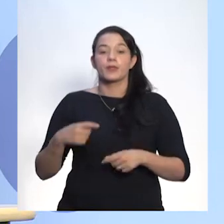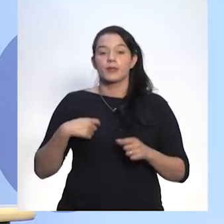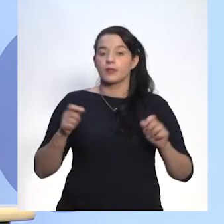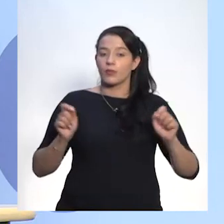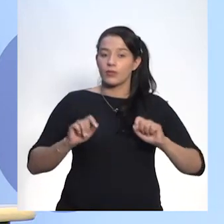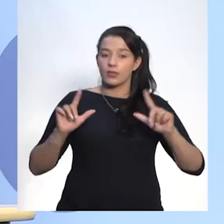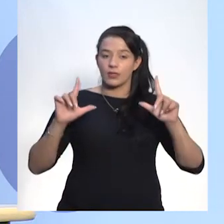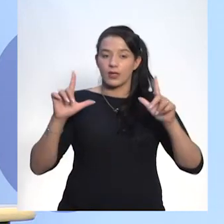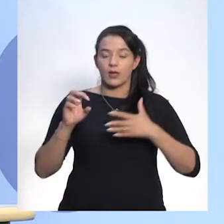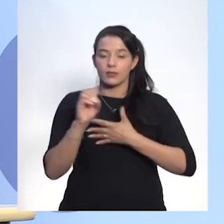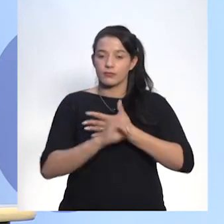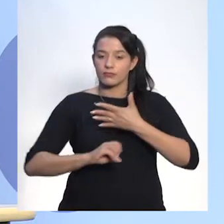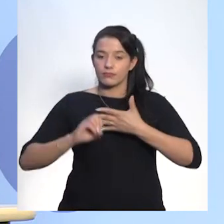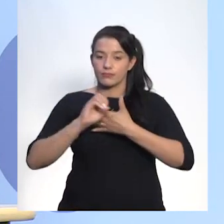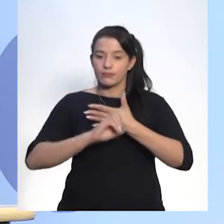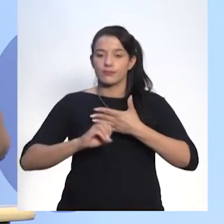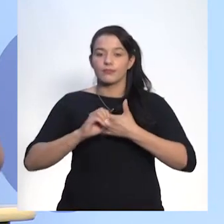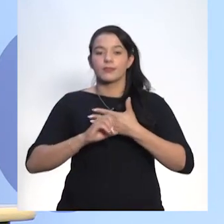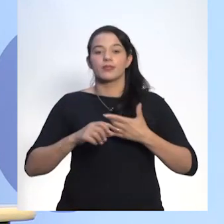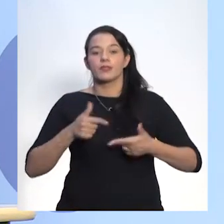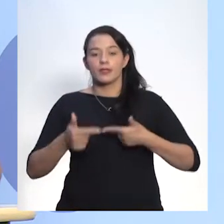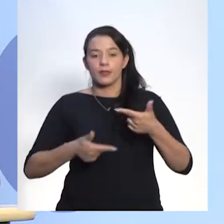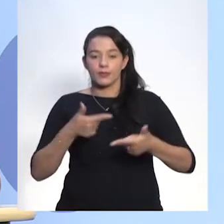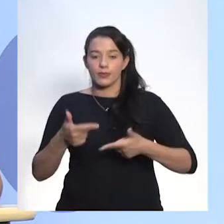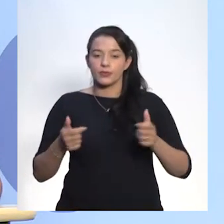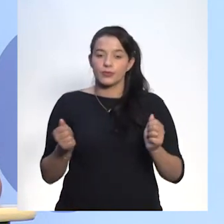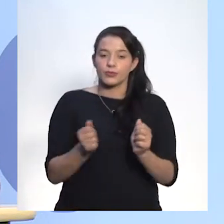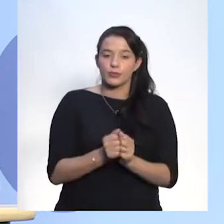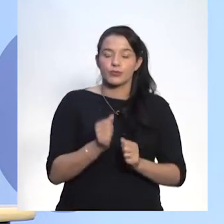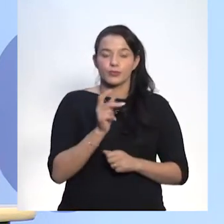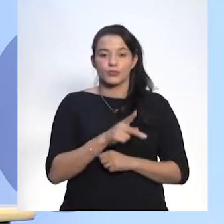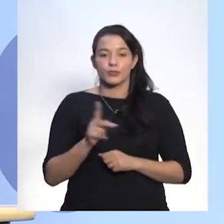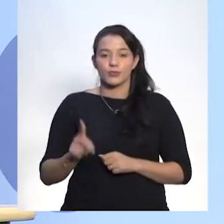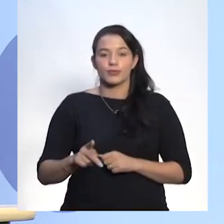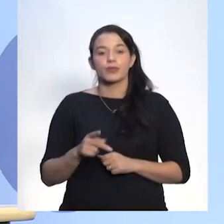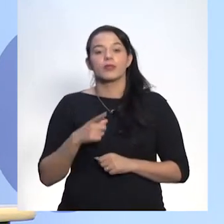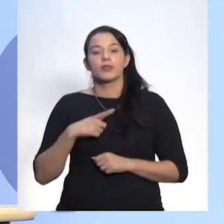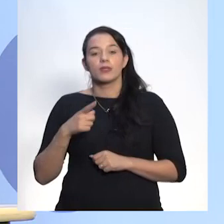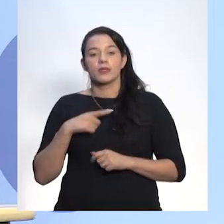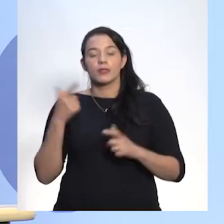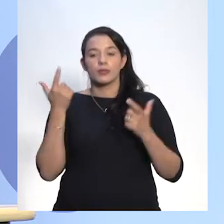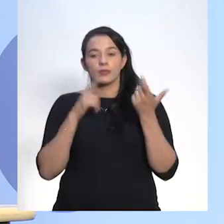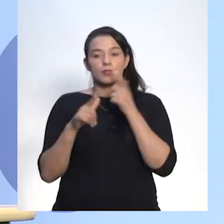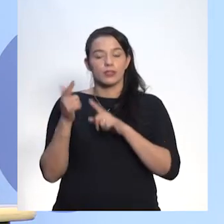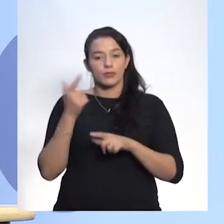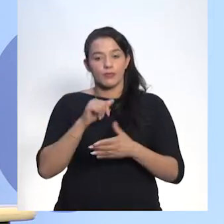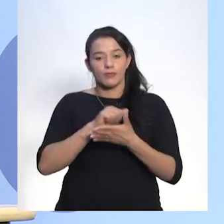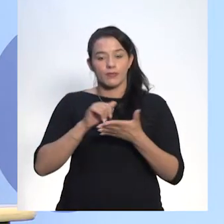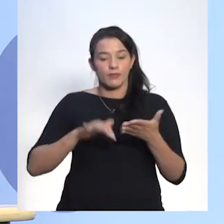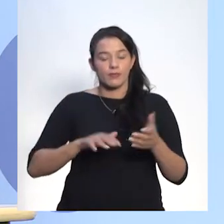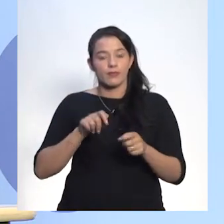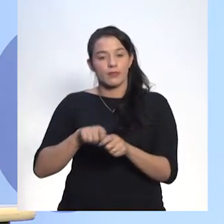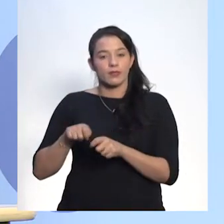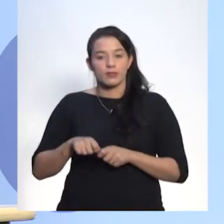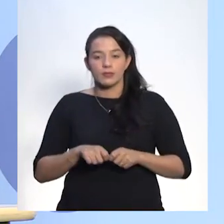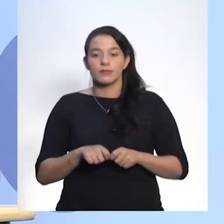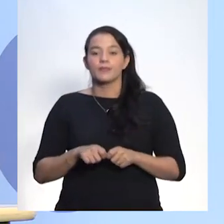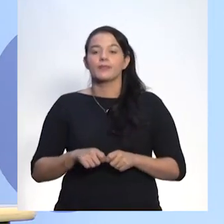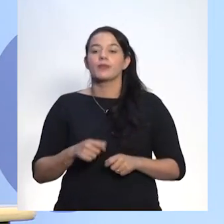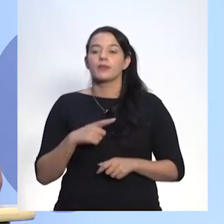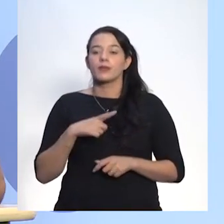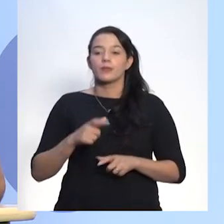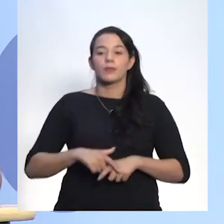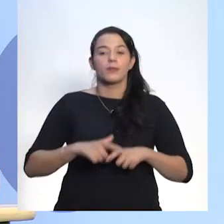ligados aí no centro de mídias, trabalhando junto com os seus professores, realizando as atividades, e aí nós temos o